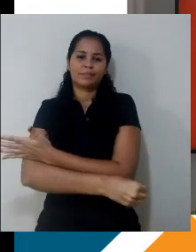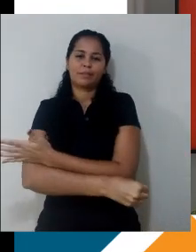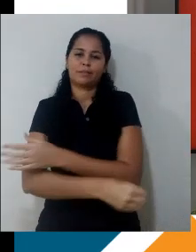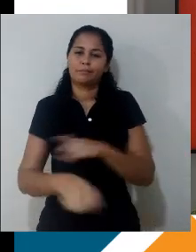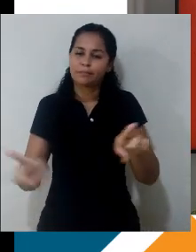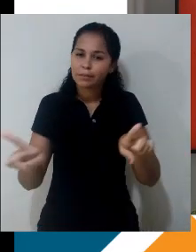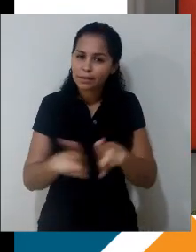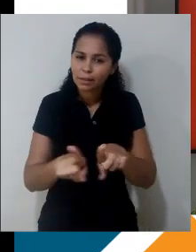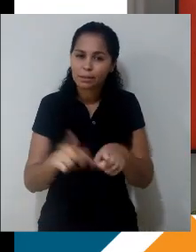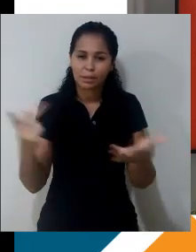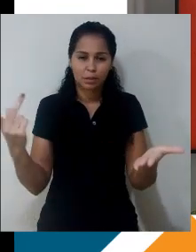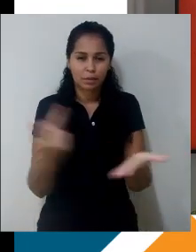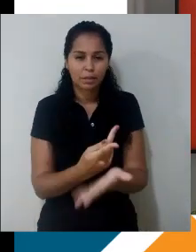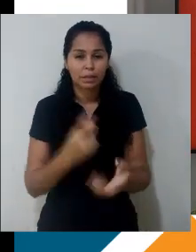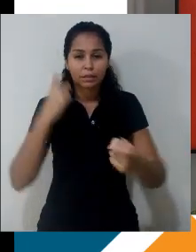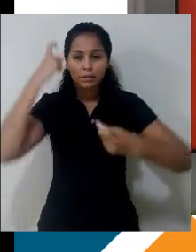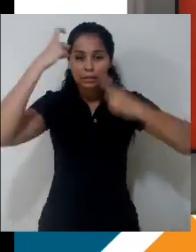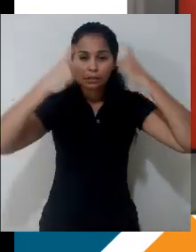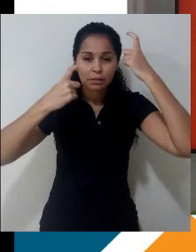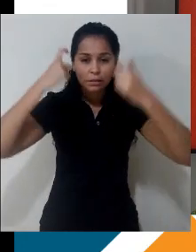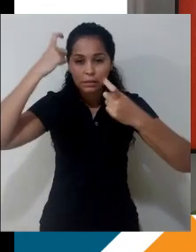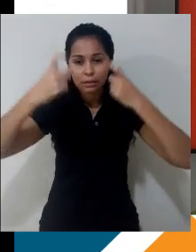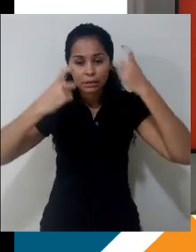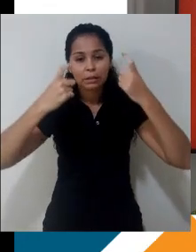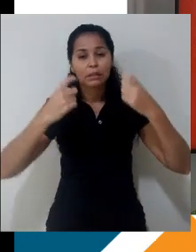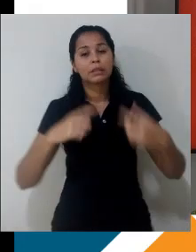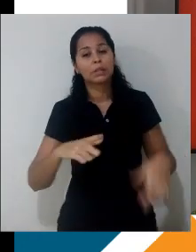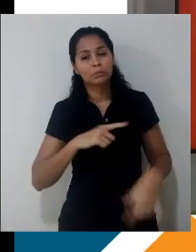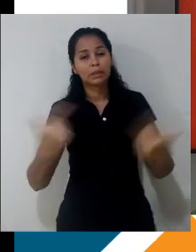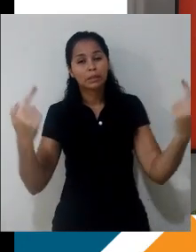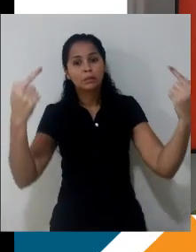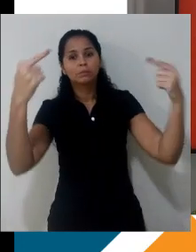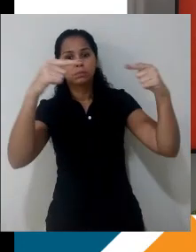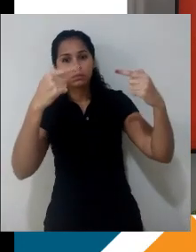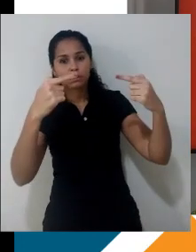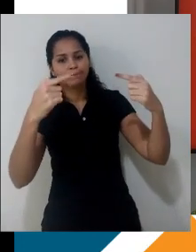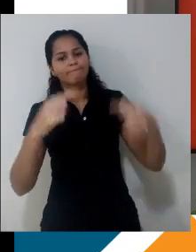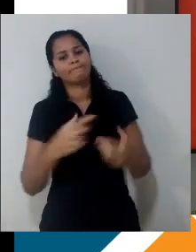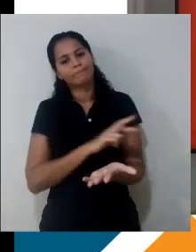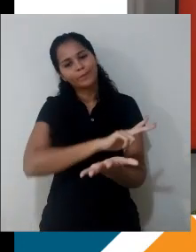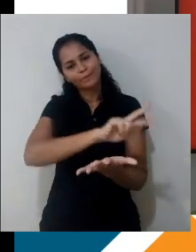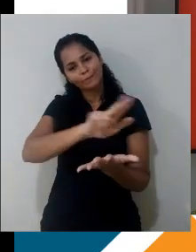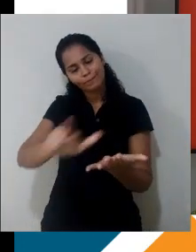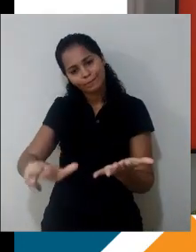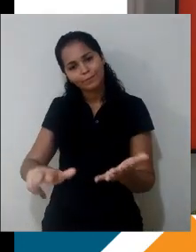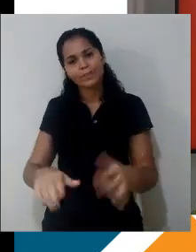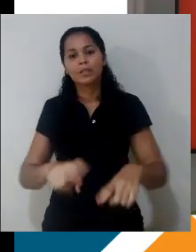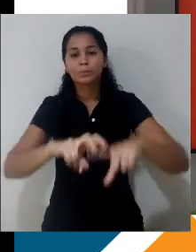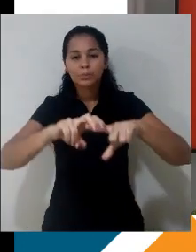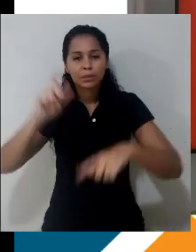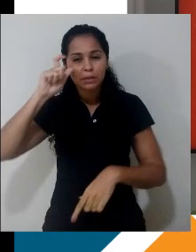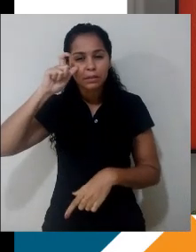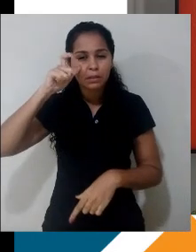também, a gente sabe, preocupações. Enfim, são muitos desafios, né? Então, justamente por isso que a gente achou interessante a